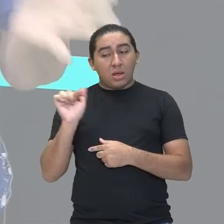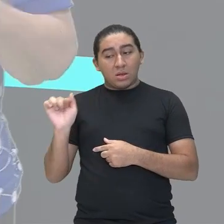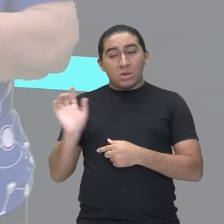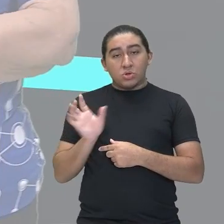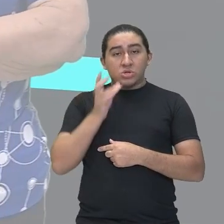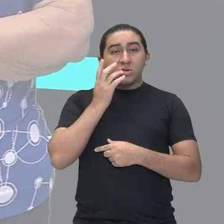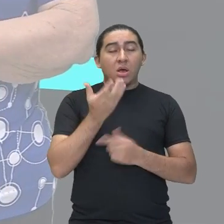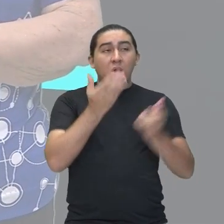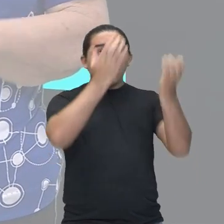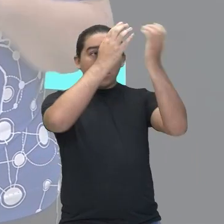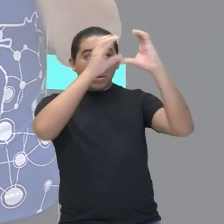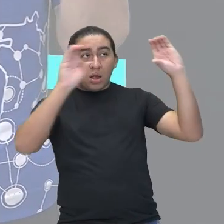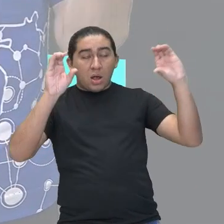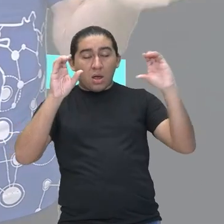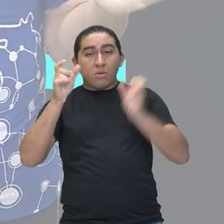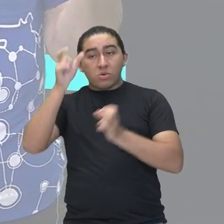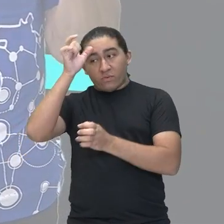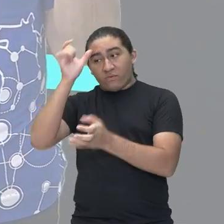Céu, inferno,